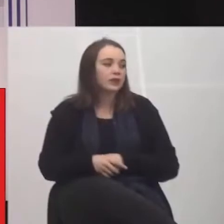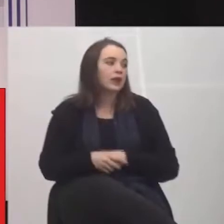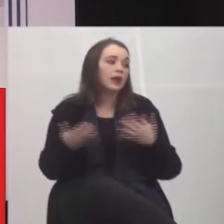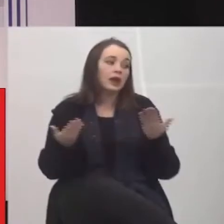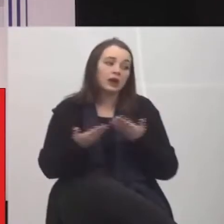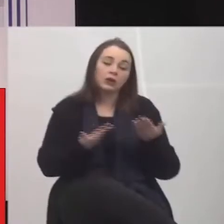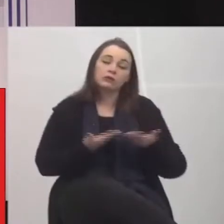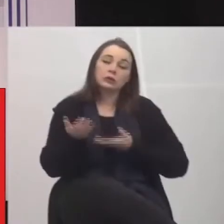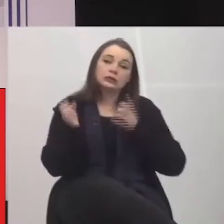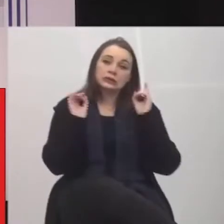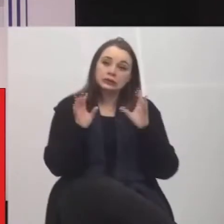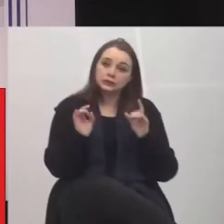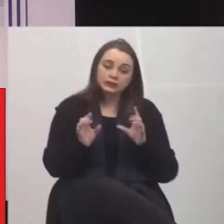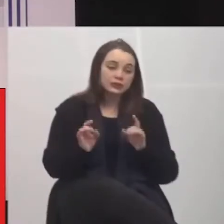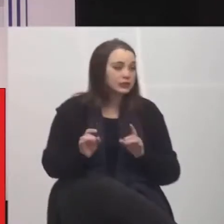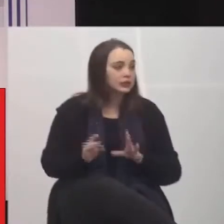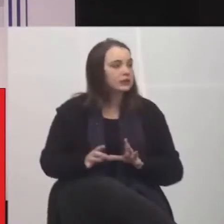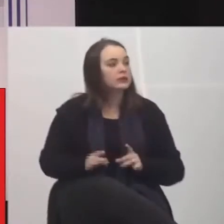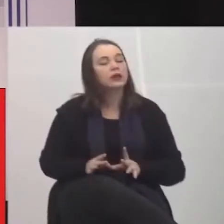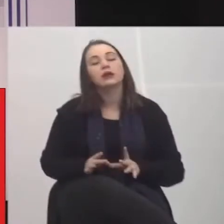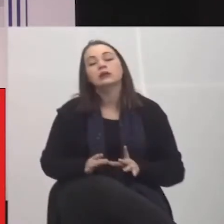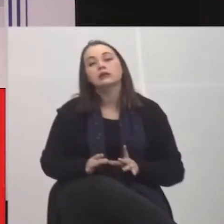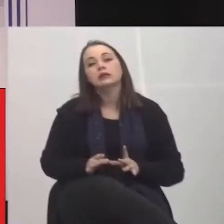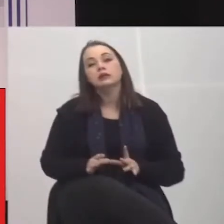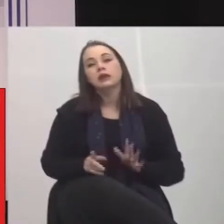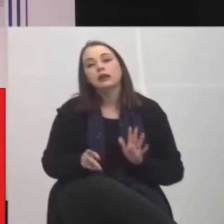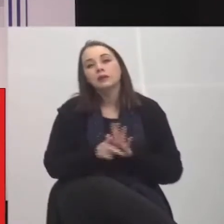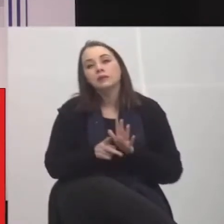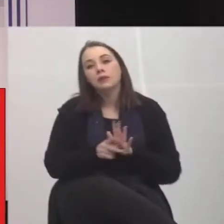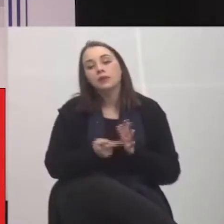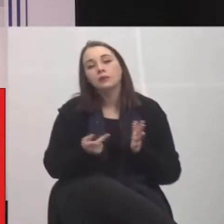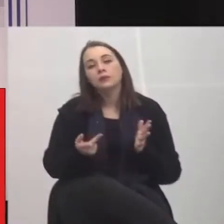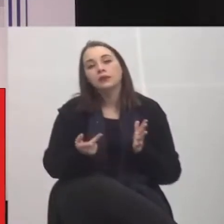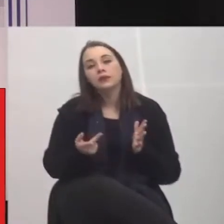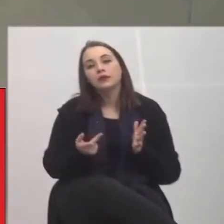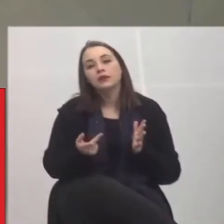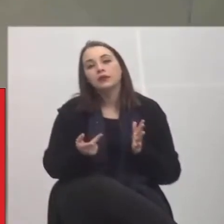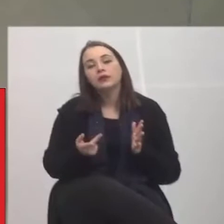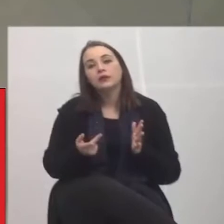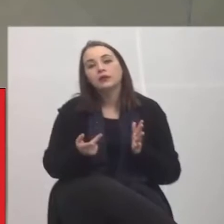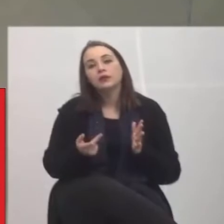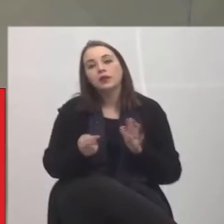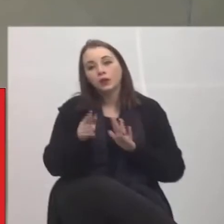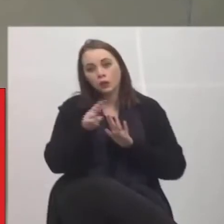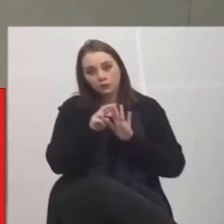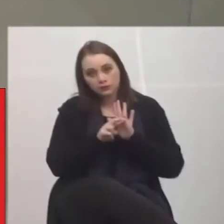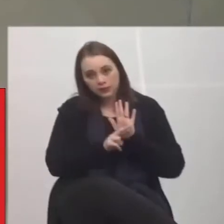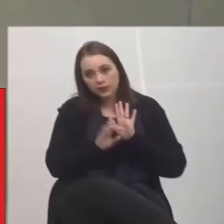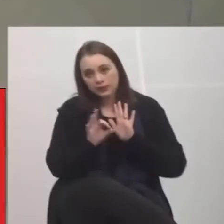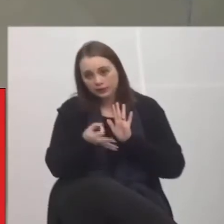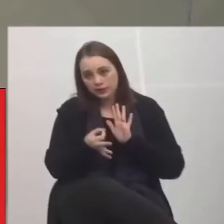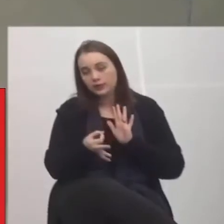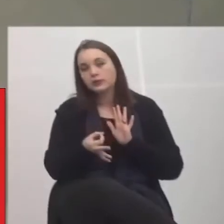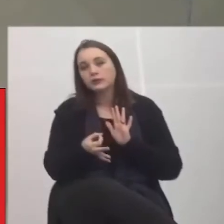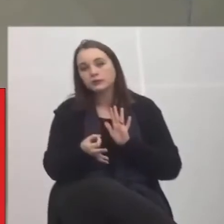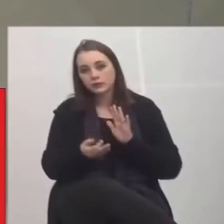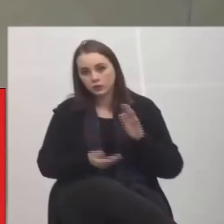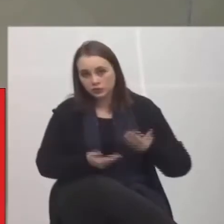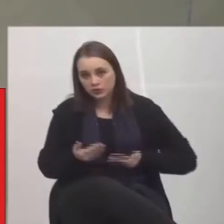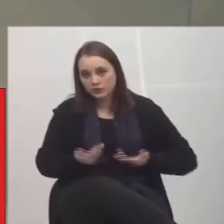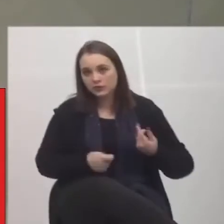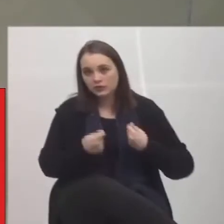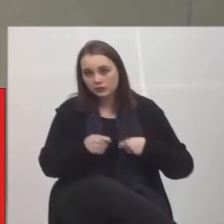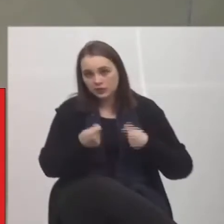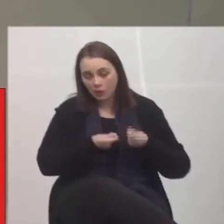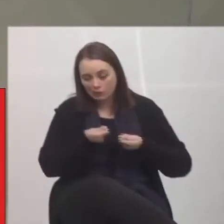consulta especializada, na atenção especializada, é aquela com a forma de regulação, né? Quando o serviço é